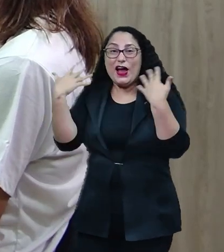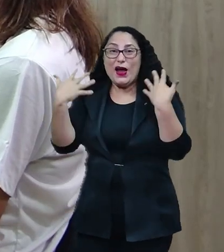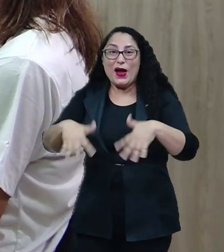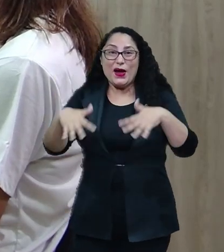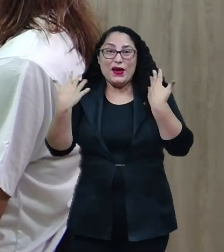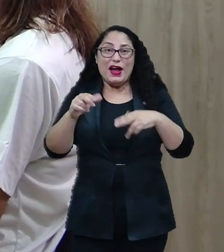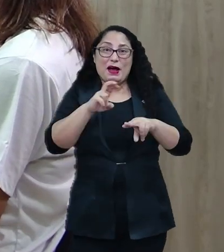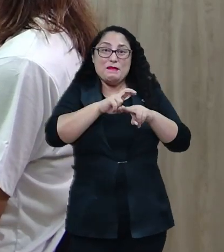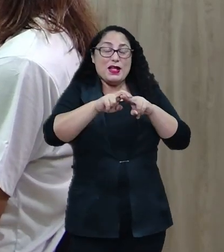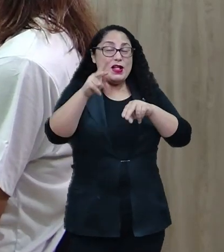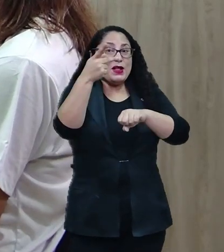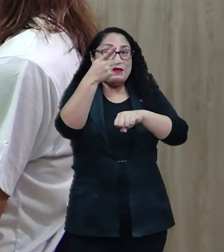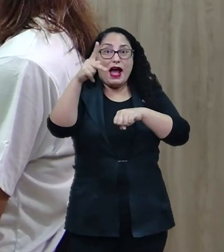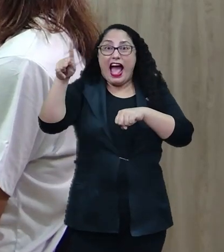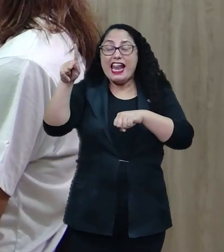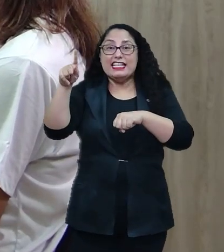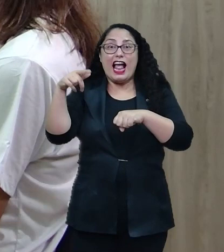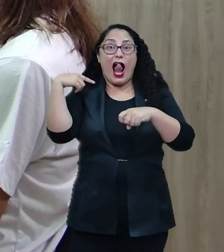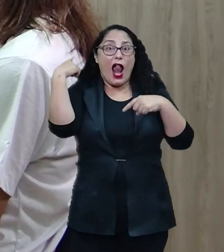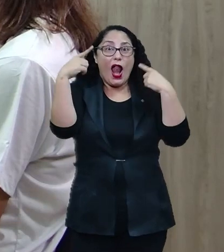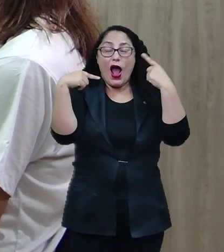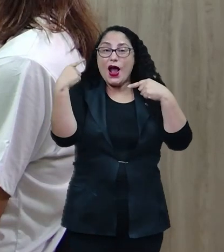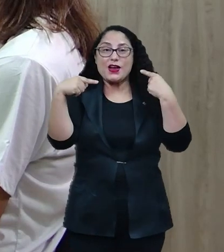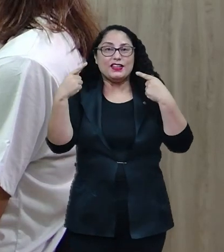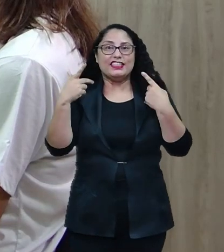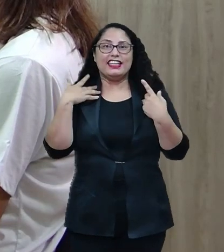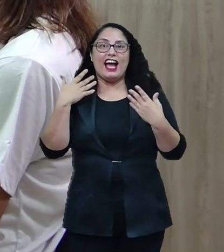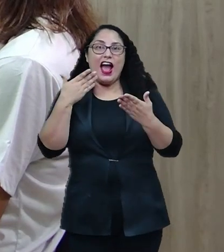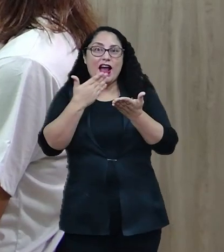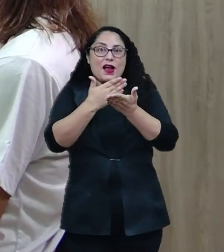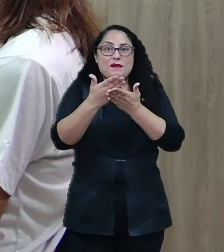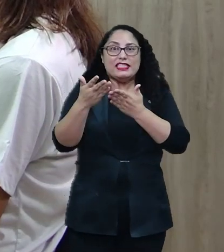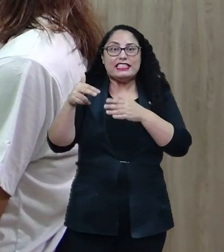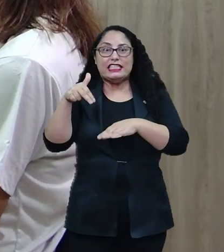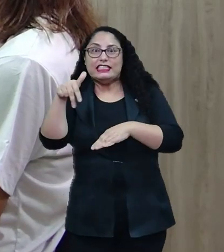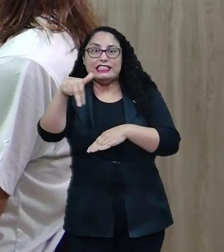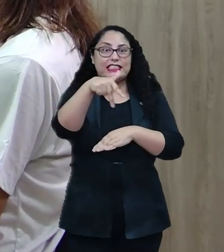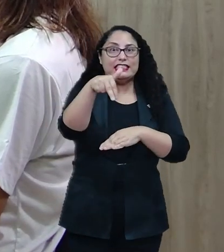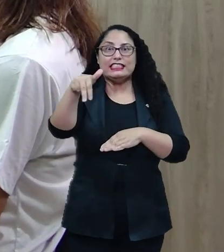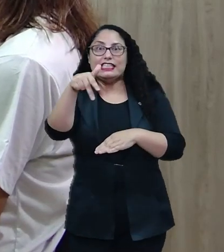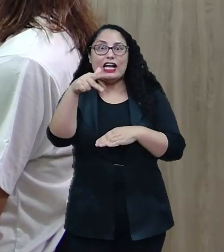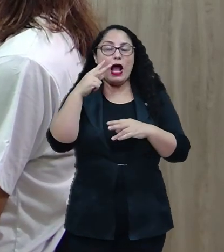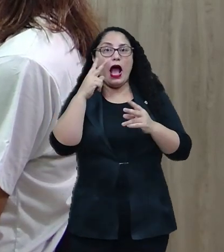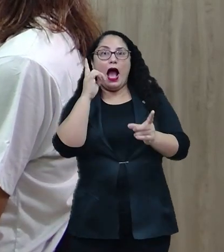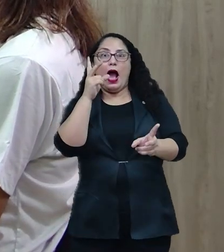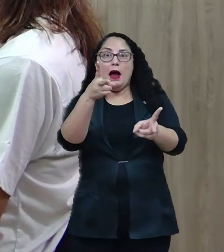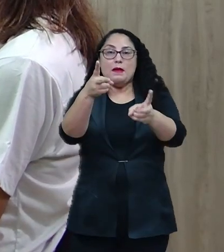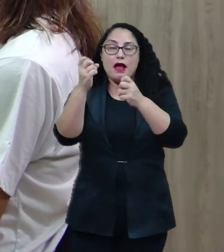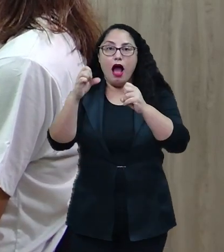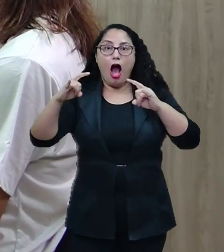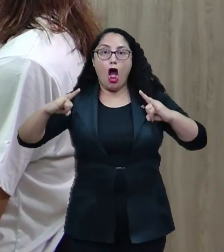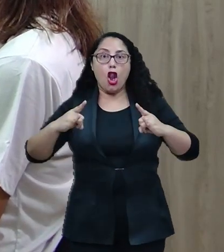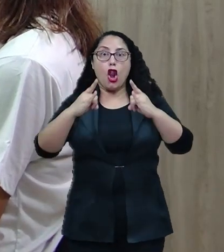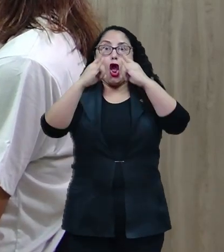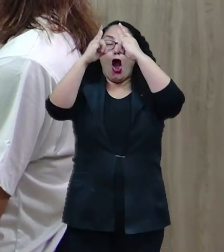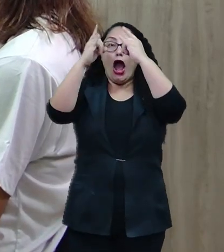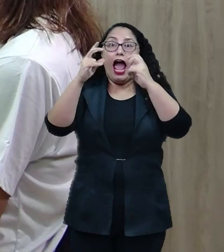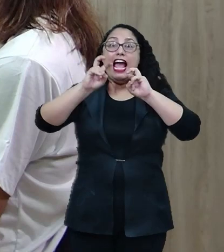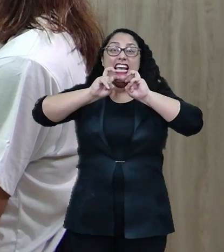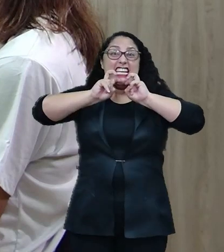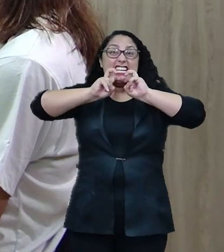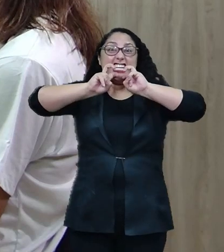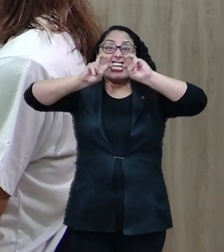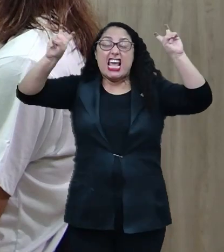porque o metrô de Paris é aquela loucura. E aí comecei a andar assim, sabe? Quando eu vi a Torre Eiffel, eu estava filmando, eu dei um